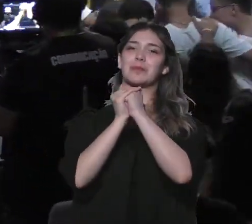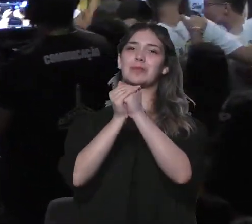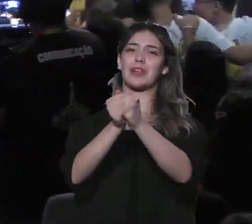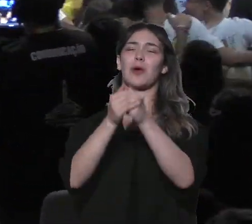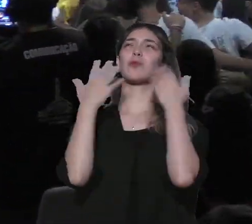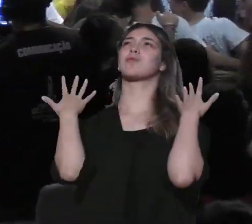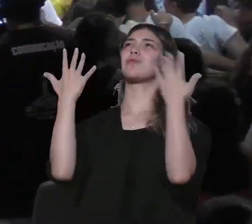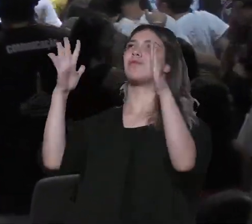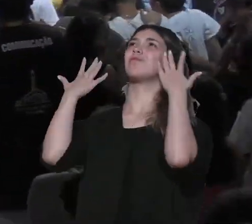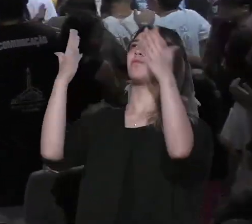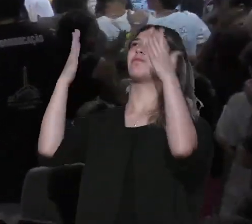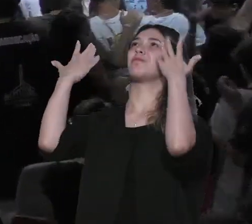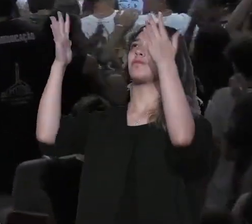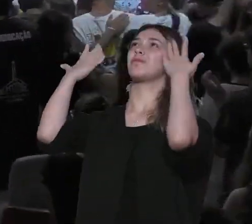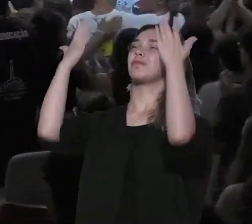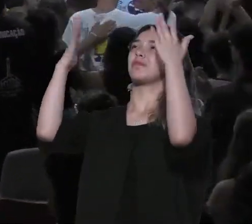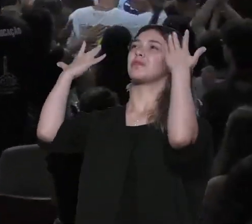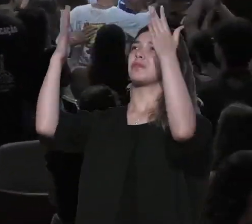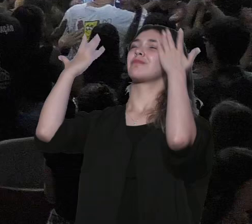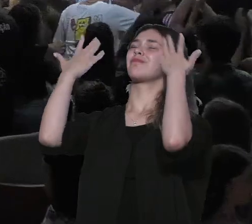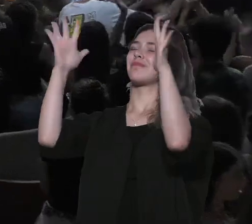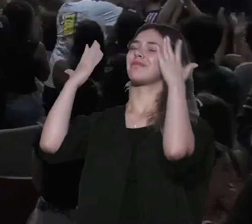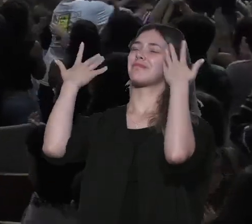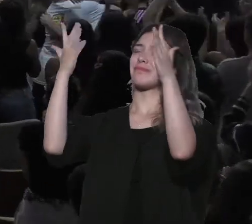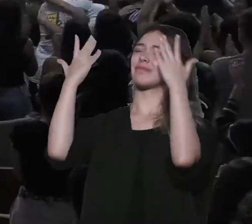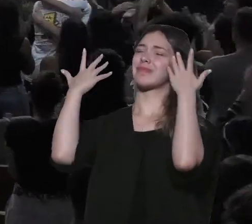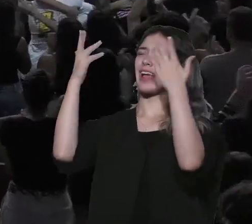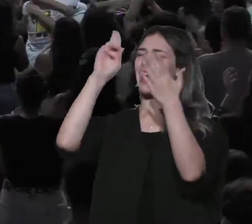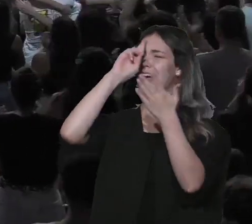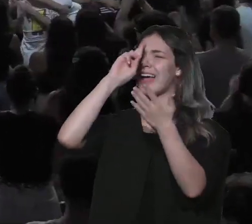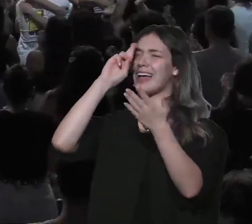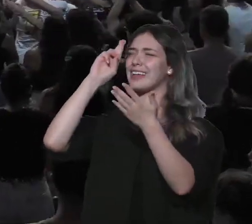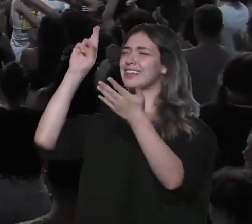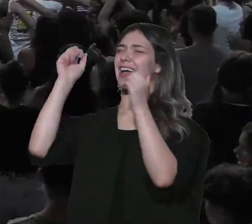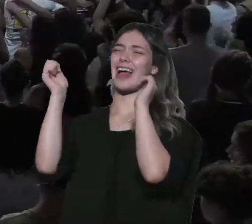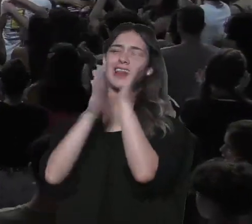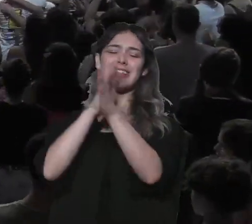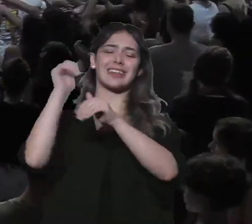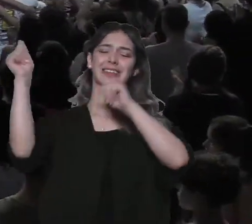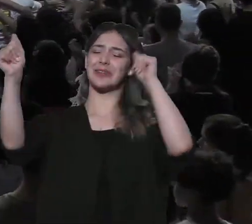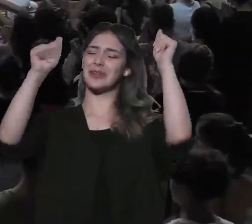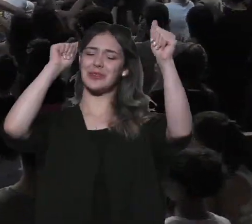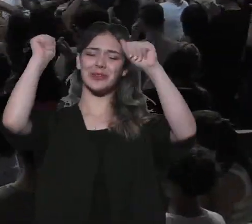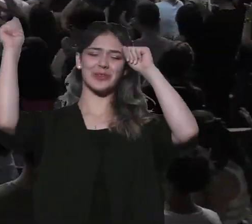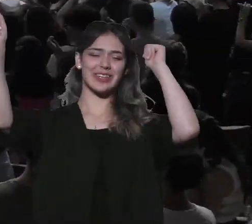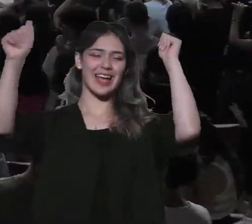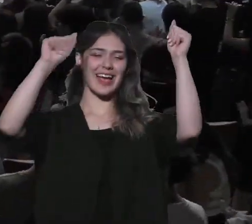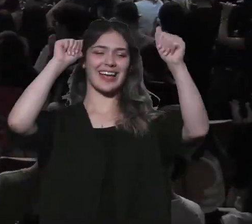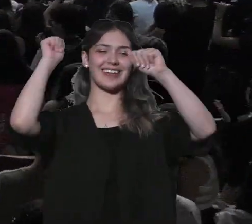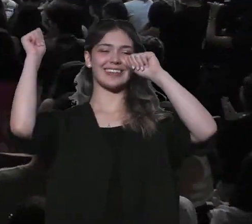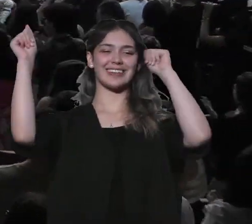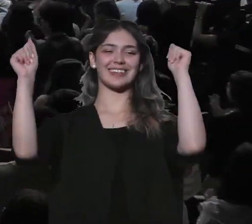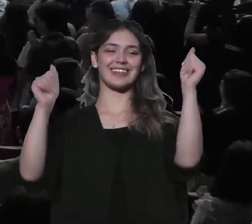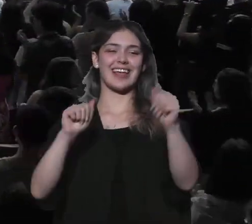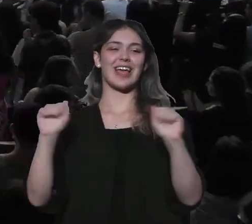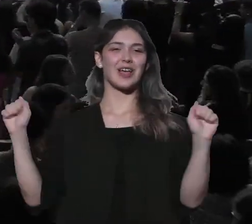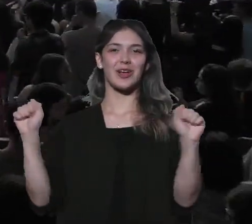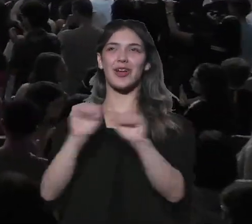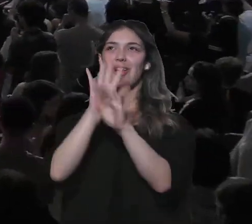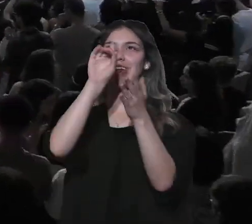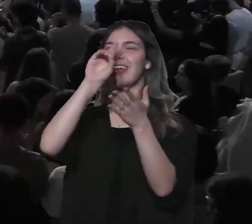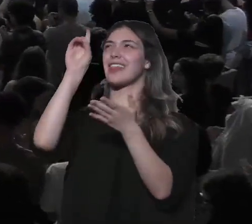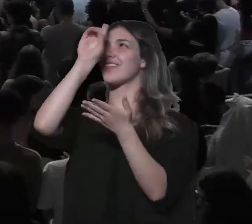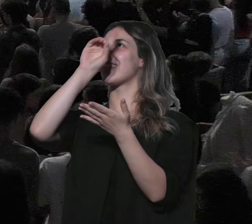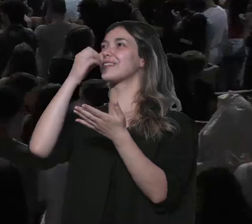alto. Festa no céu, gente nova conhecendo a Jesus. Aleluia. Deus é